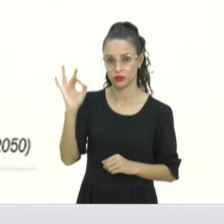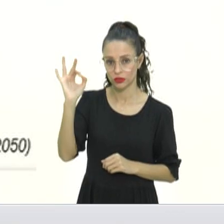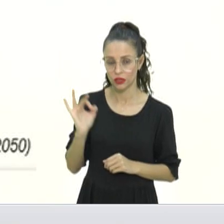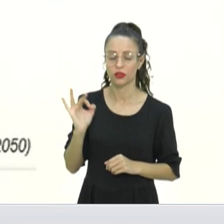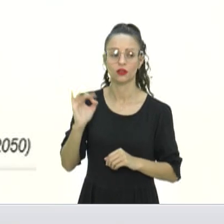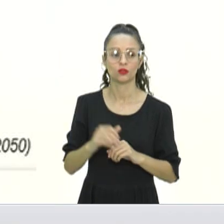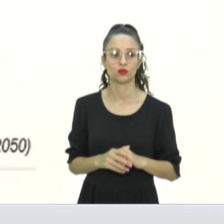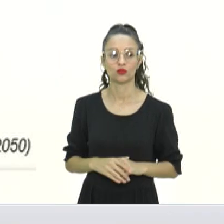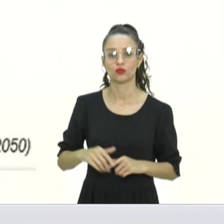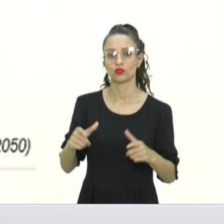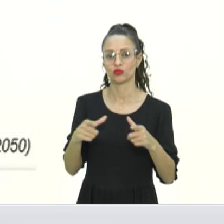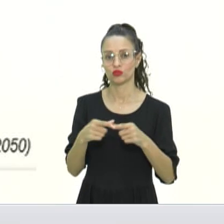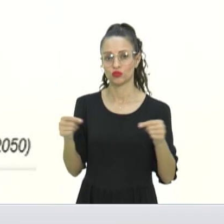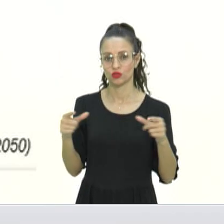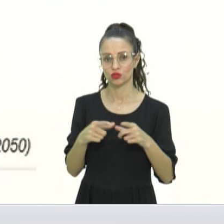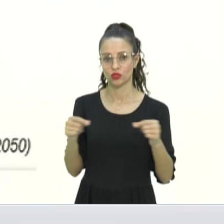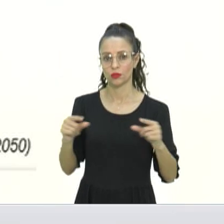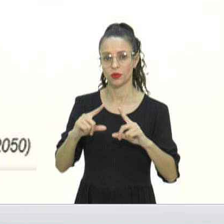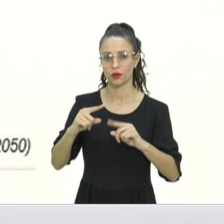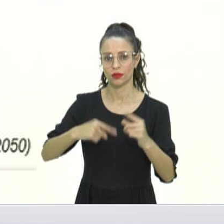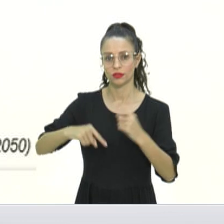31,45%. O Japão recicla